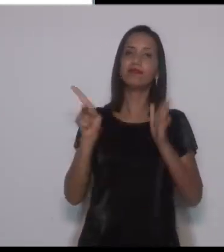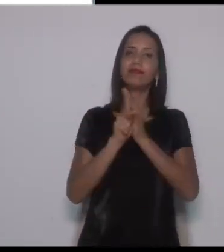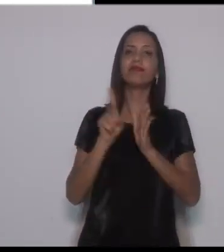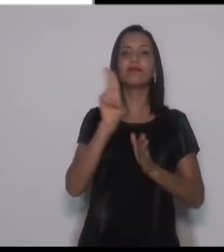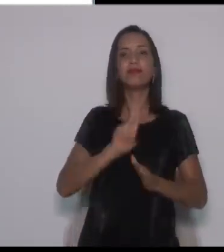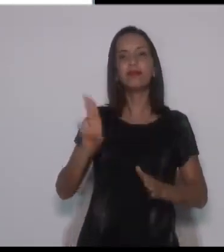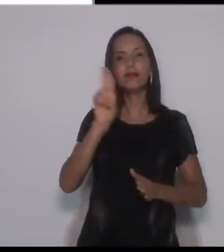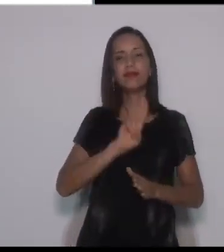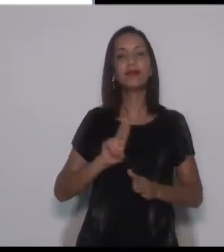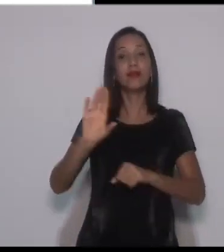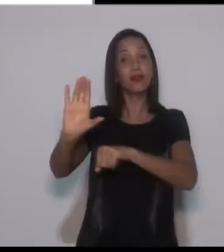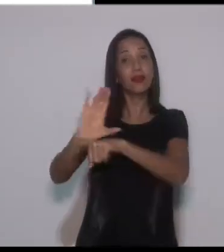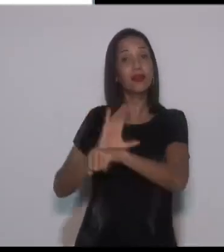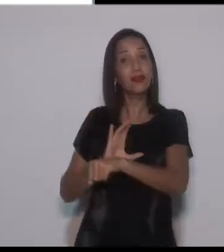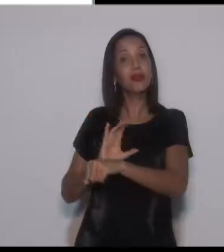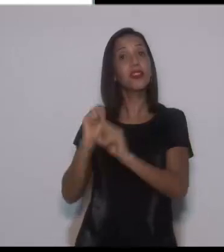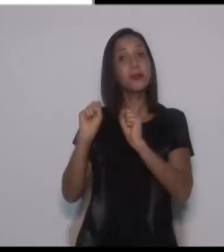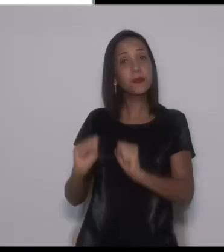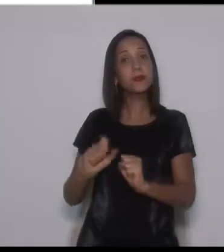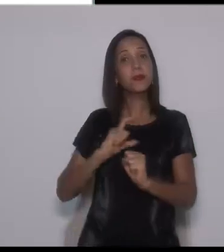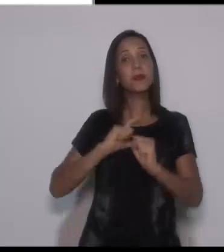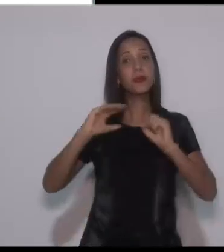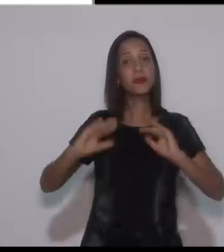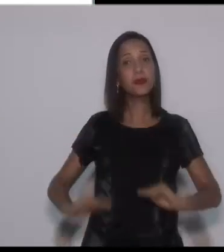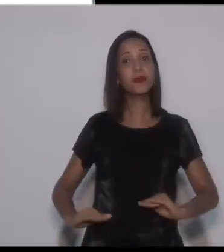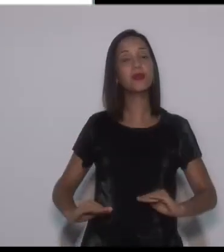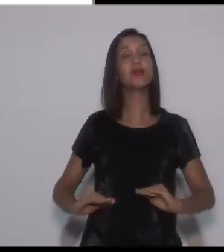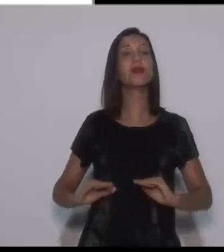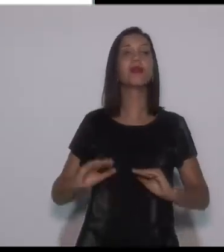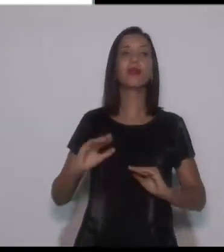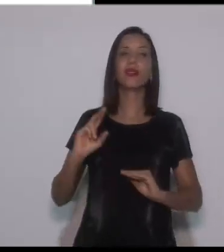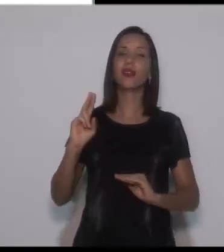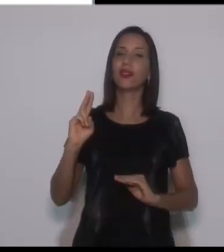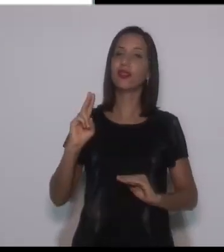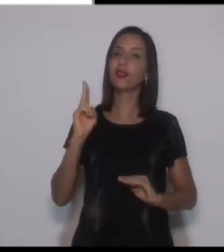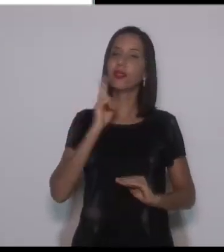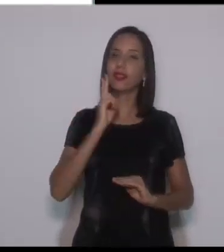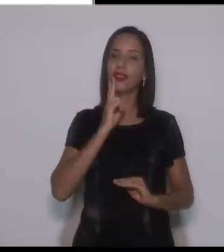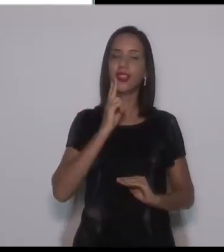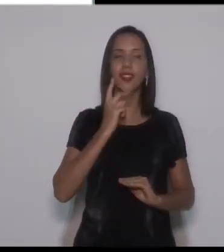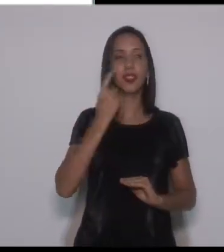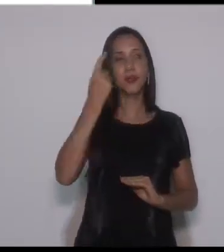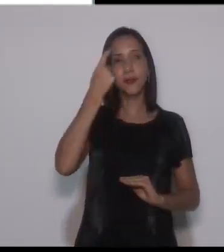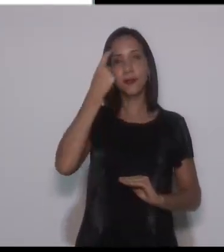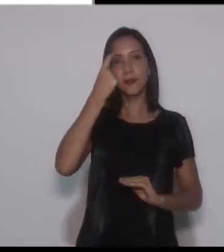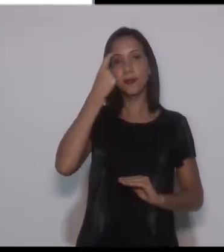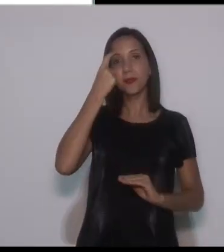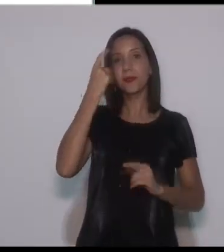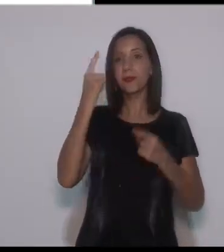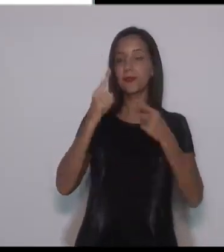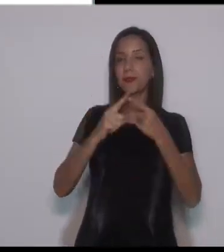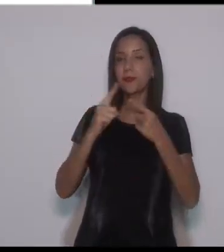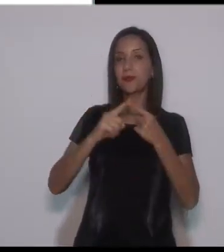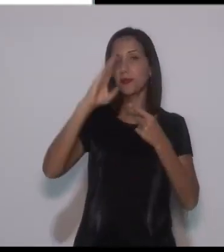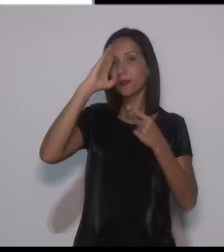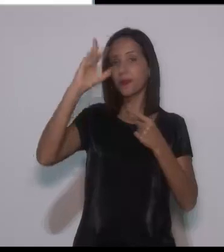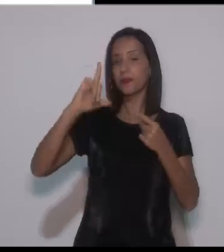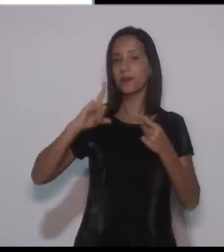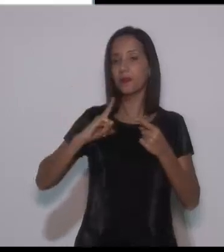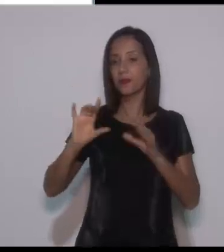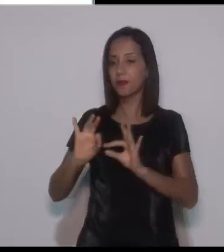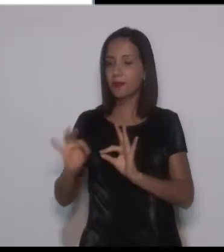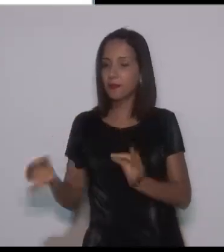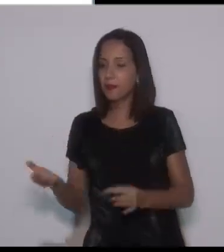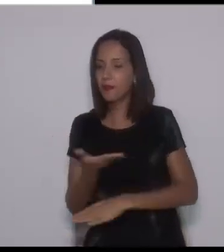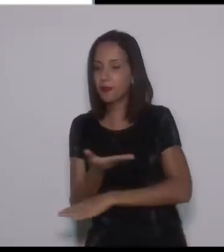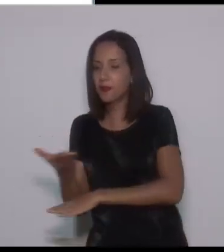usar talvez essa verba, que ela pode ficar na cidade. Então, primeiro alerta, a gente entender que a extrema pobreza da cidade de Vinhedo